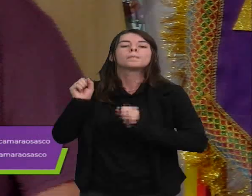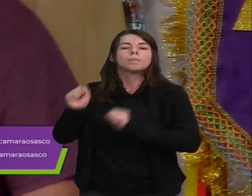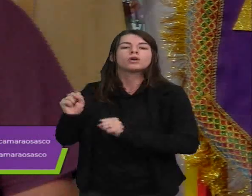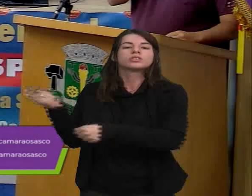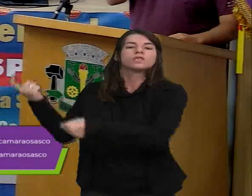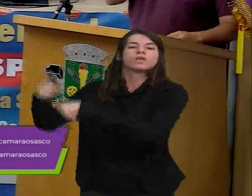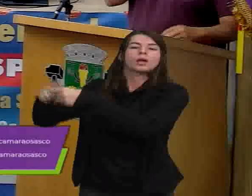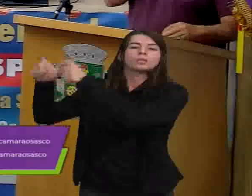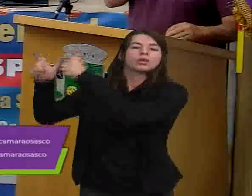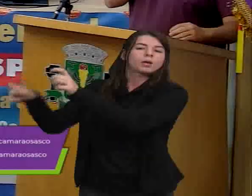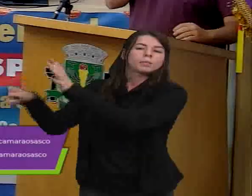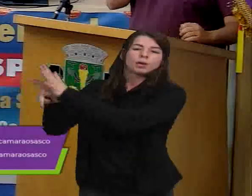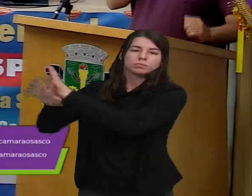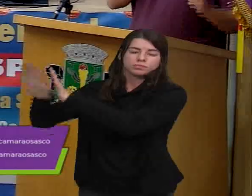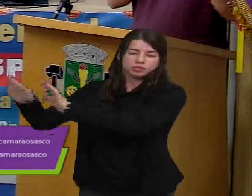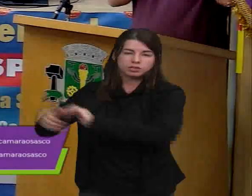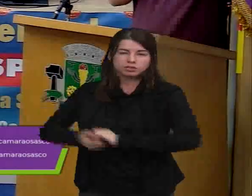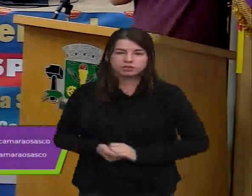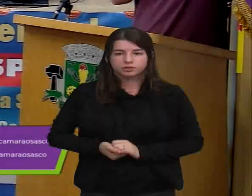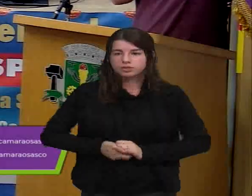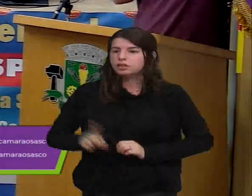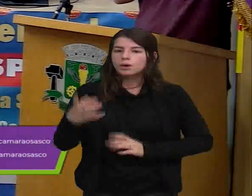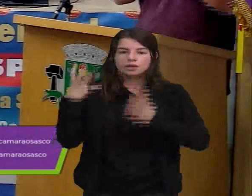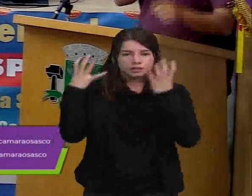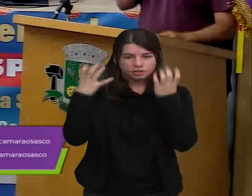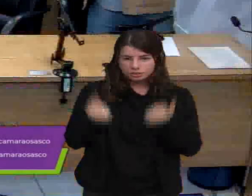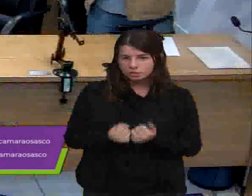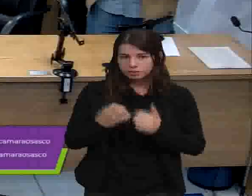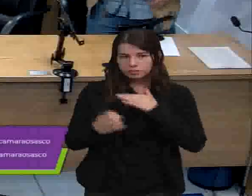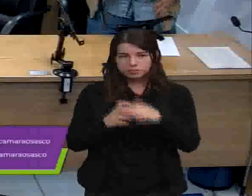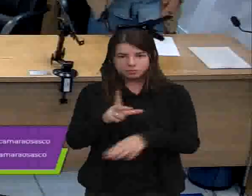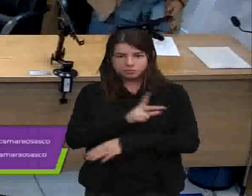obrigado não a privatização e até a vitória